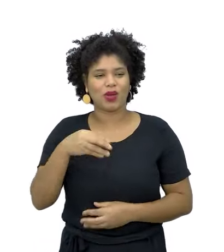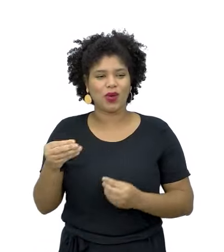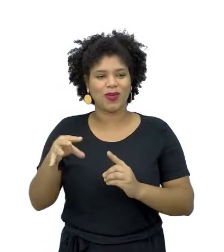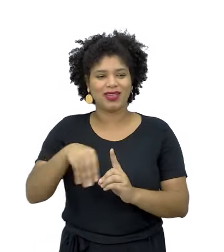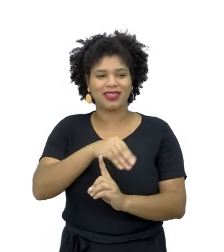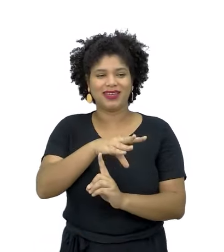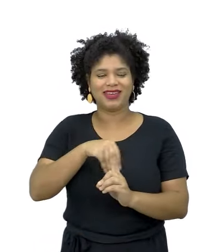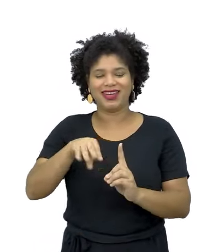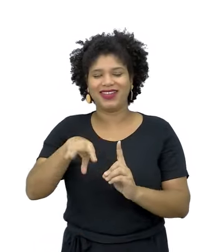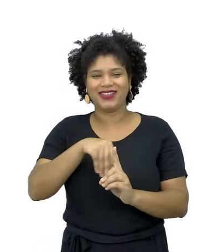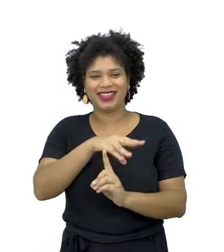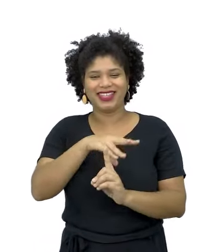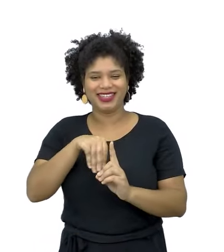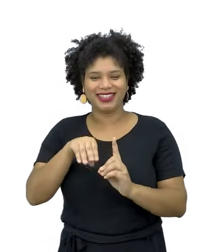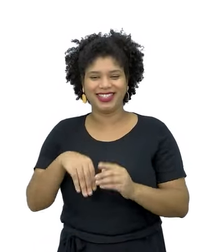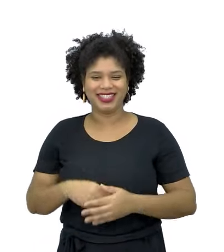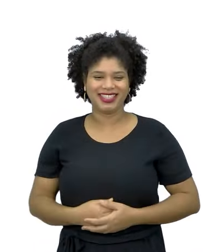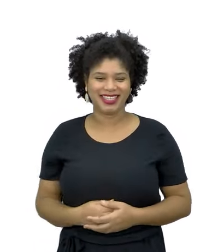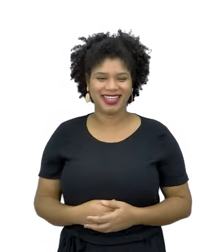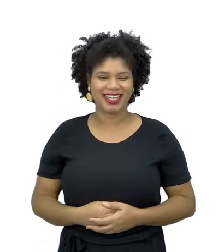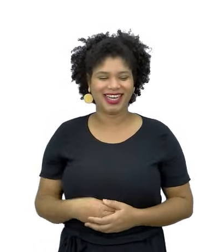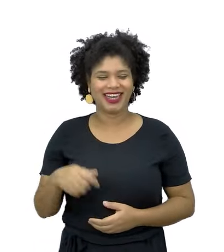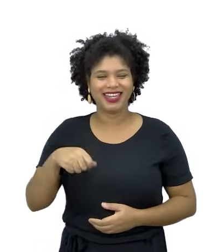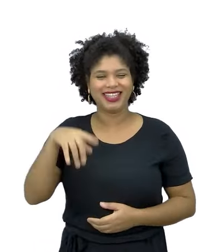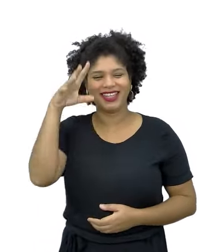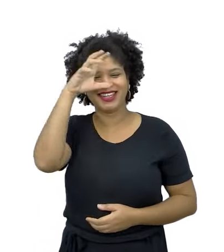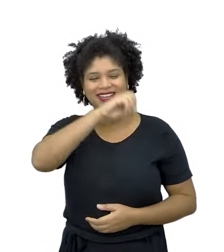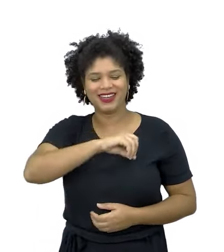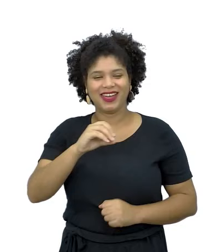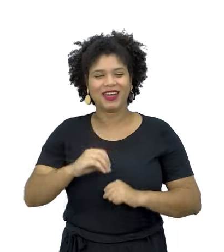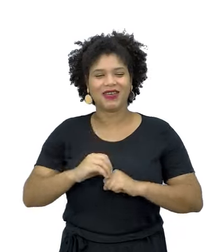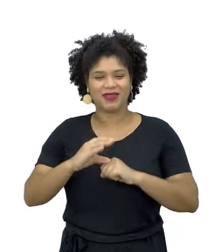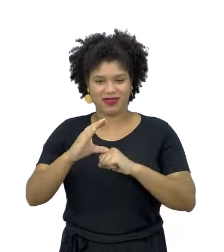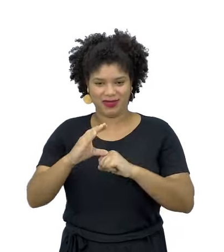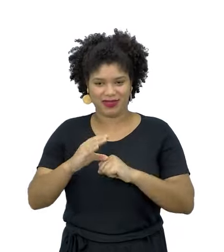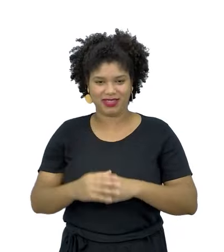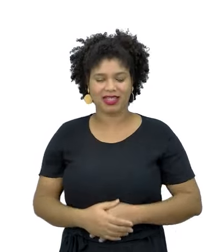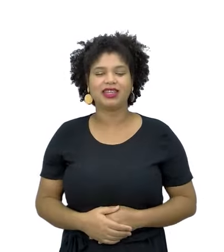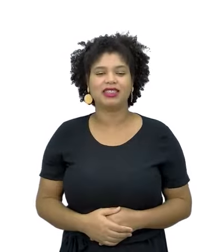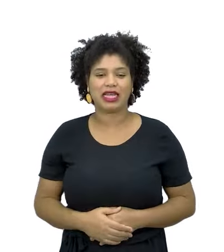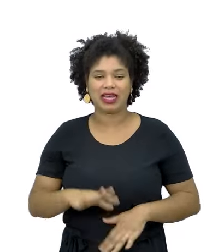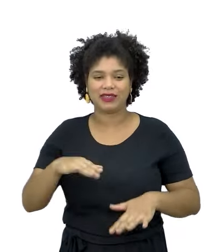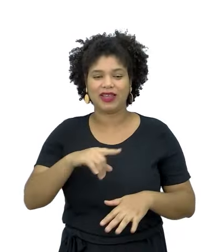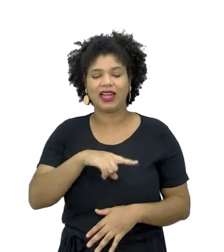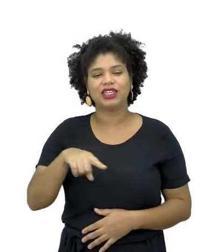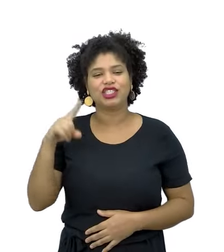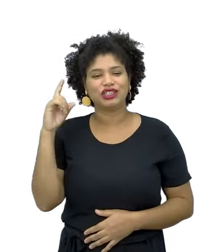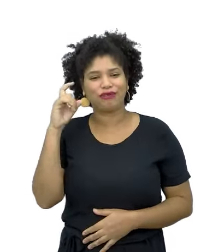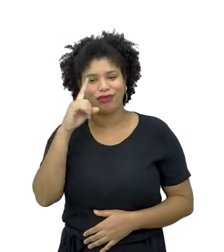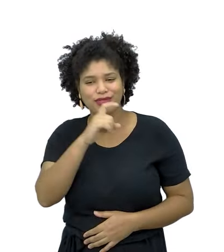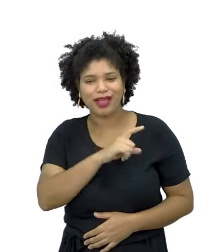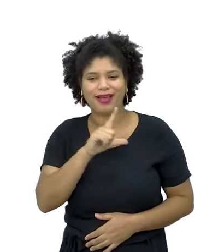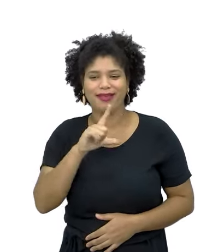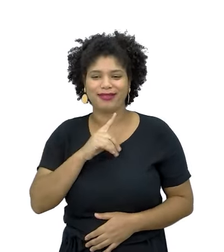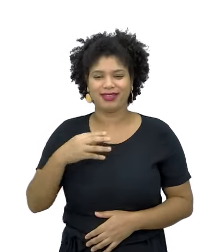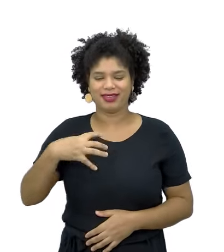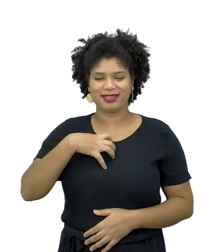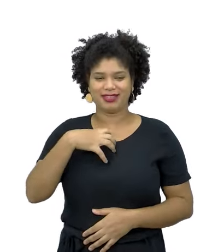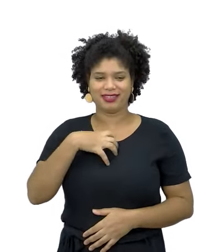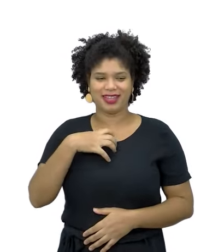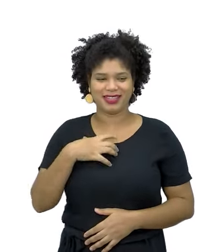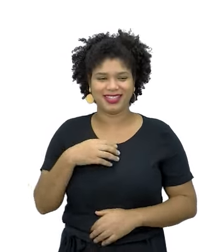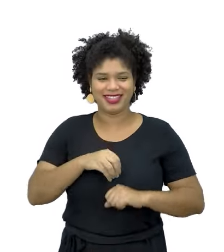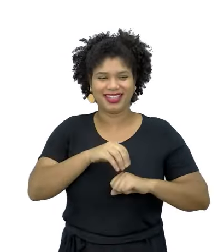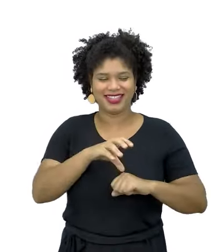aí. Verificar o que eles estão aprendendo, aqueles que estão com maior dificuldade, né, orientá-los